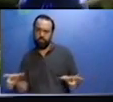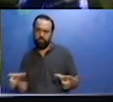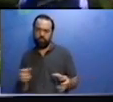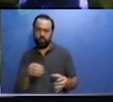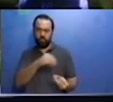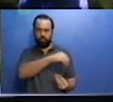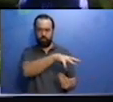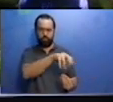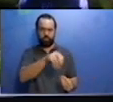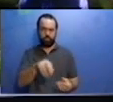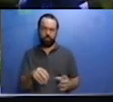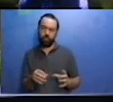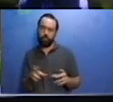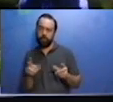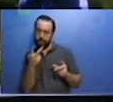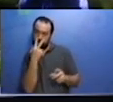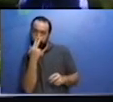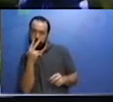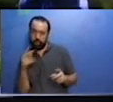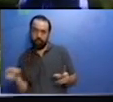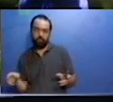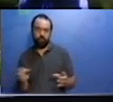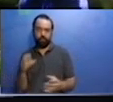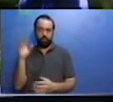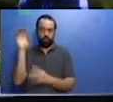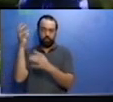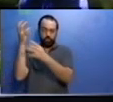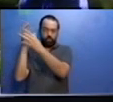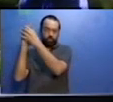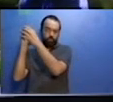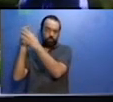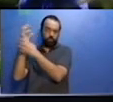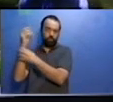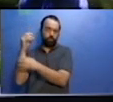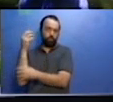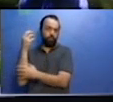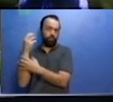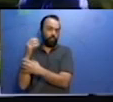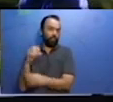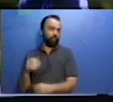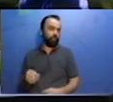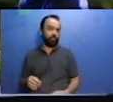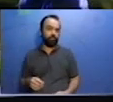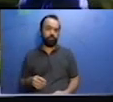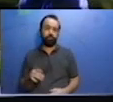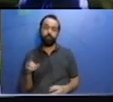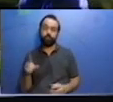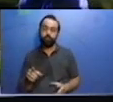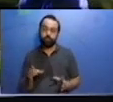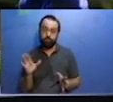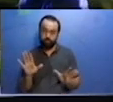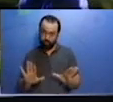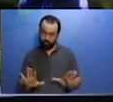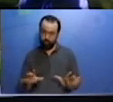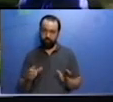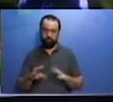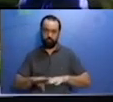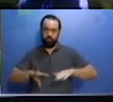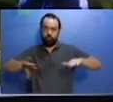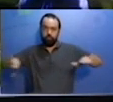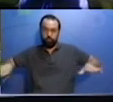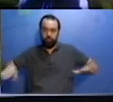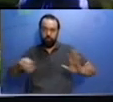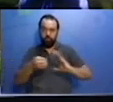caule. Tem algo parecido com uma copa de uma árvore, que é esse chapeuzinho aqui. Mas a principal característica que separa os